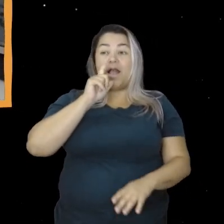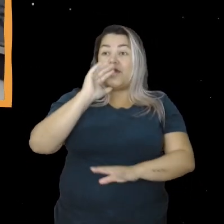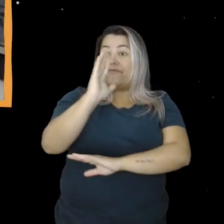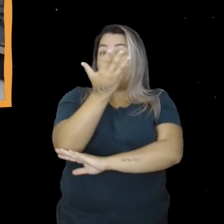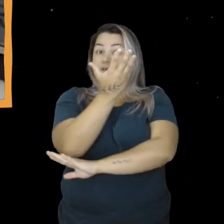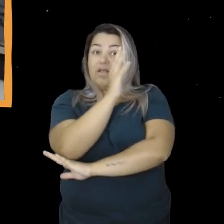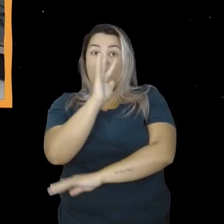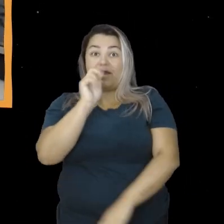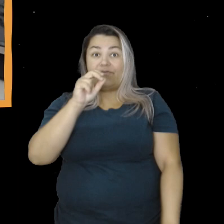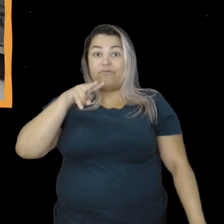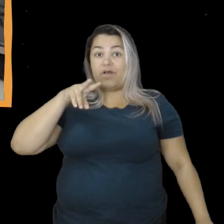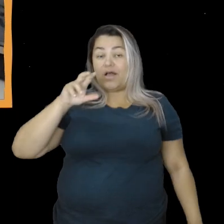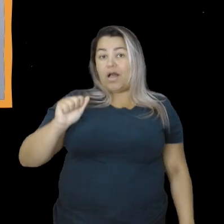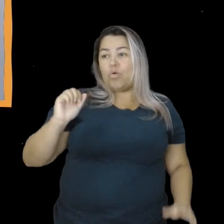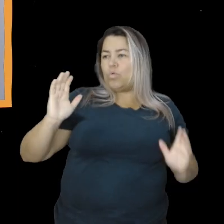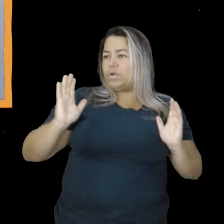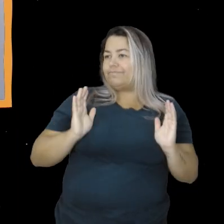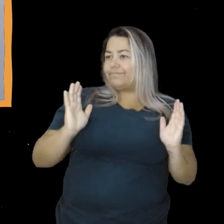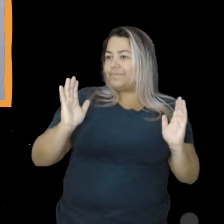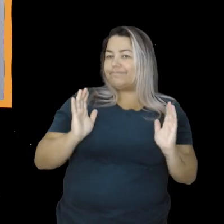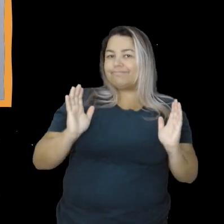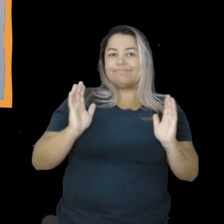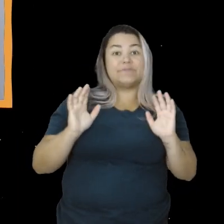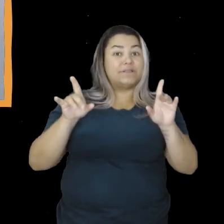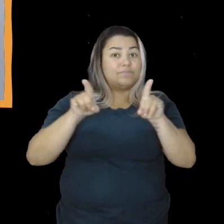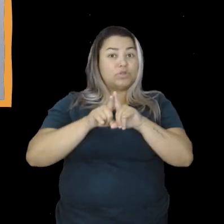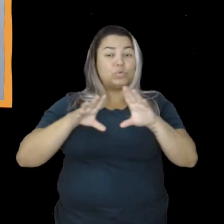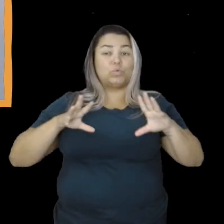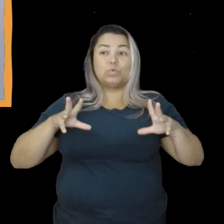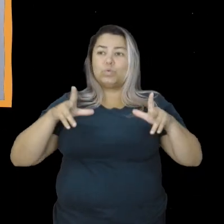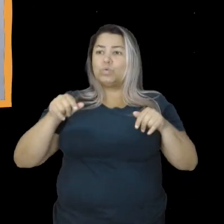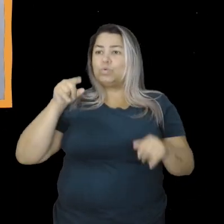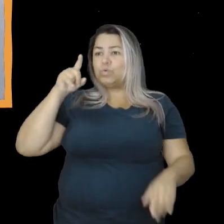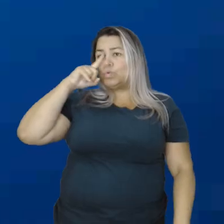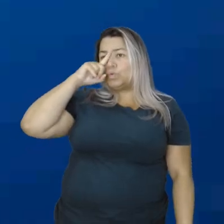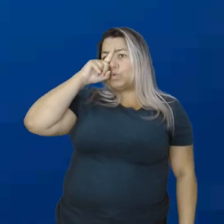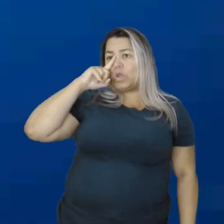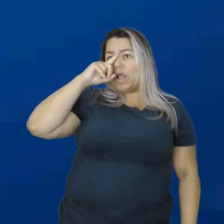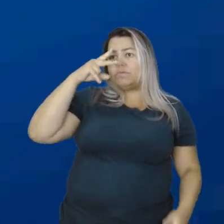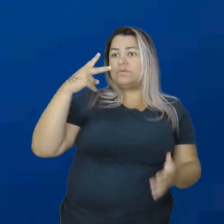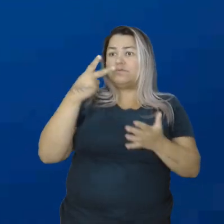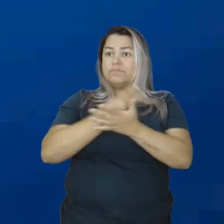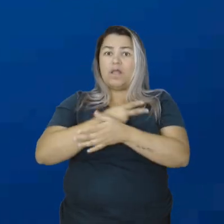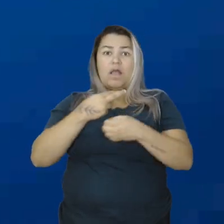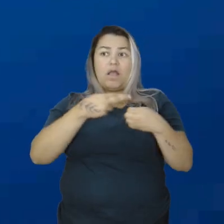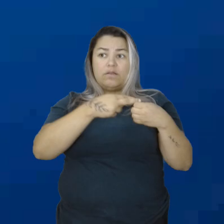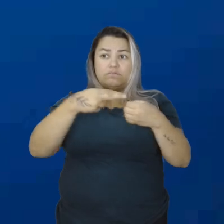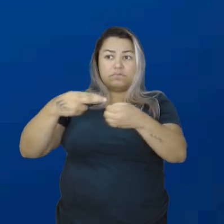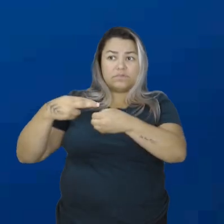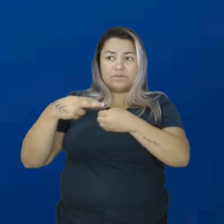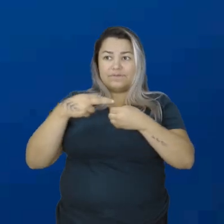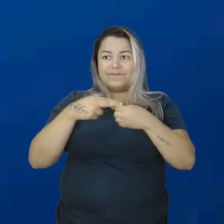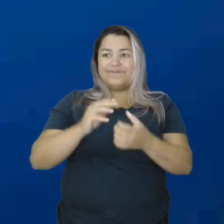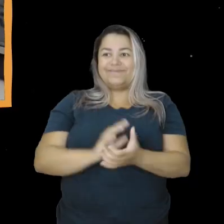na fauna riquíssima. E também em todas as ameaças que cercam a região.